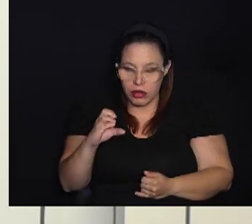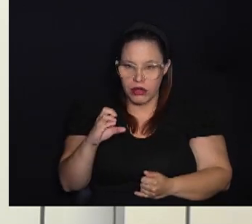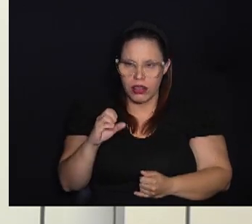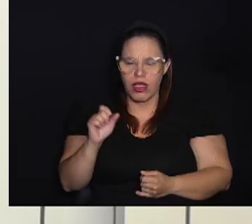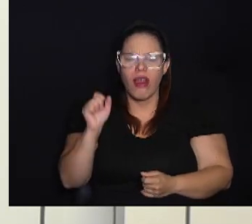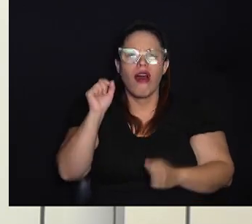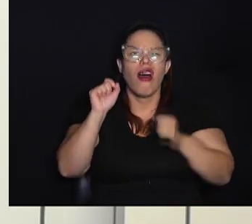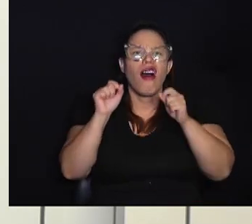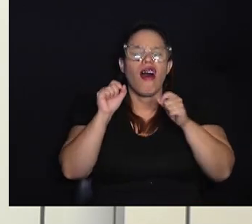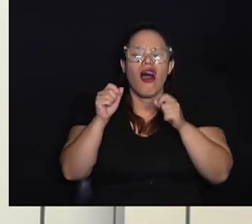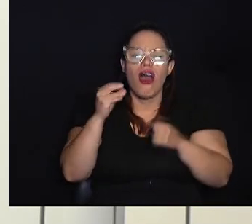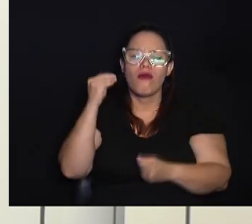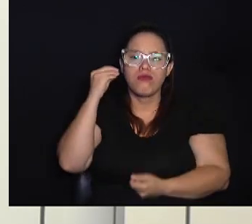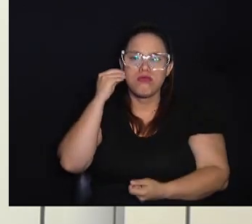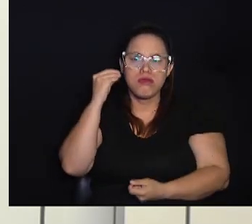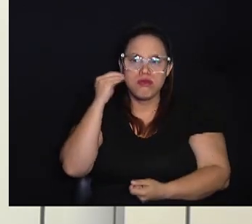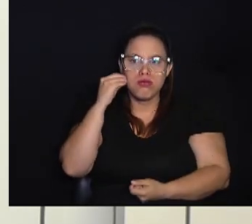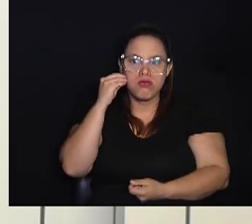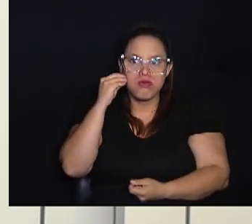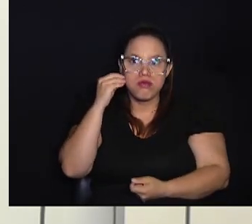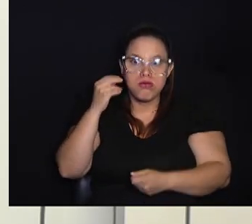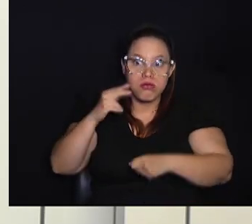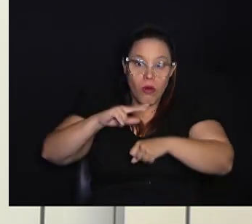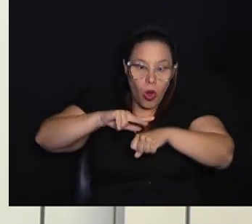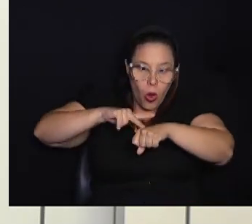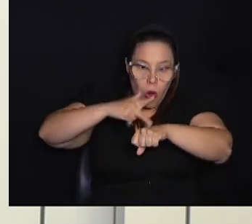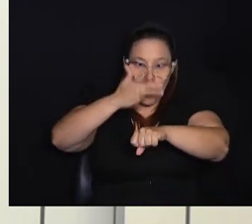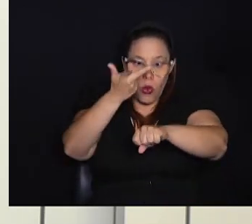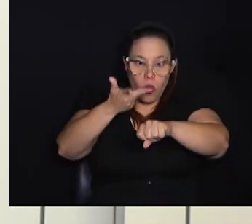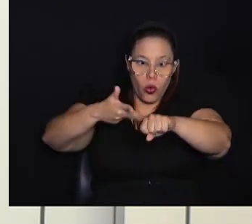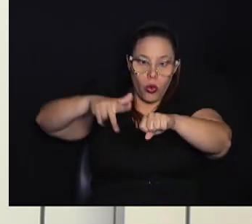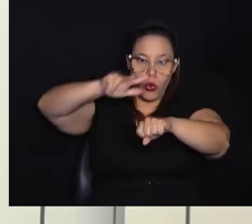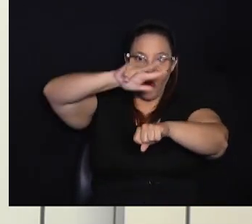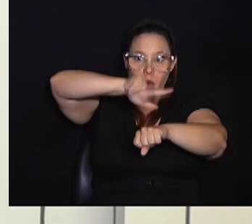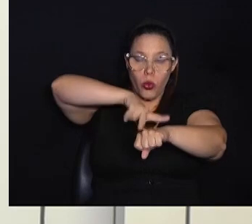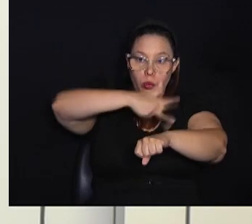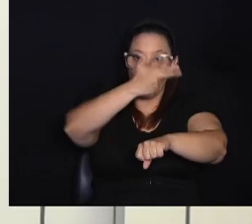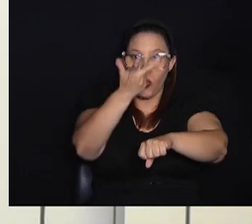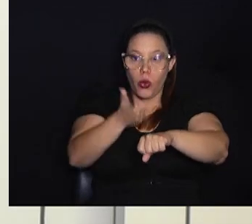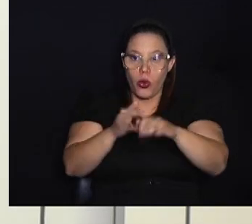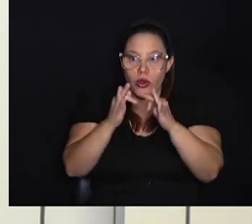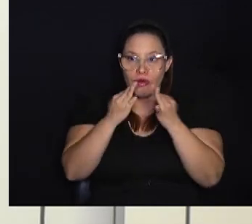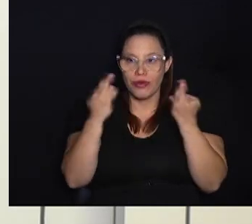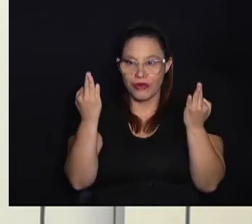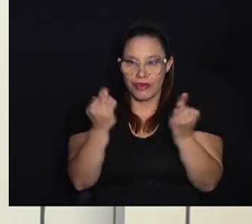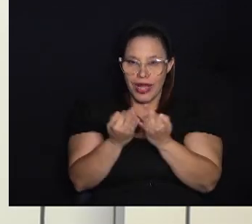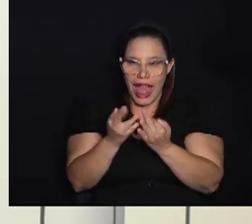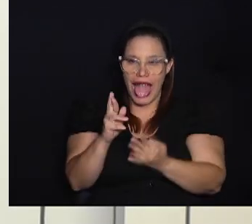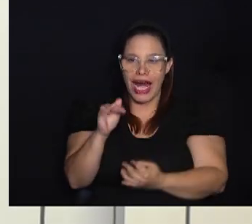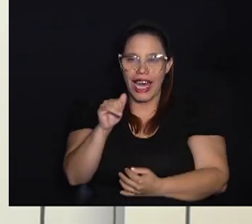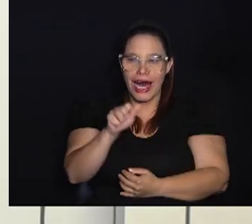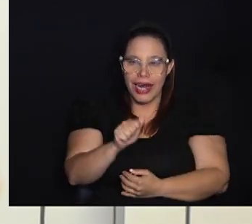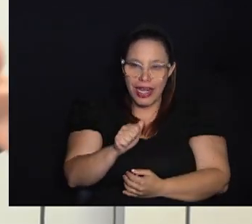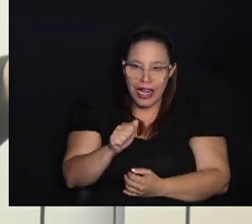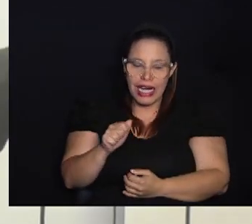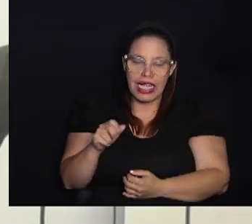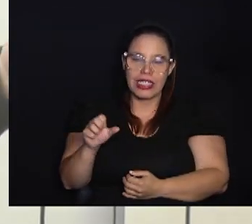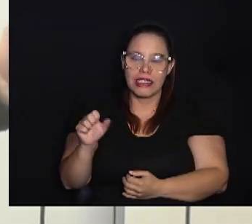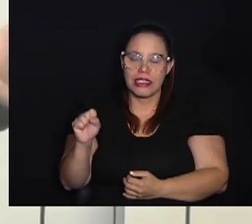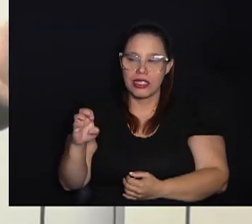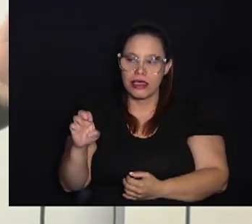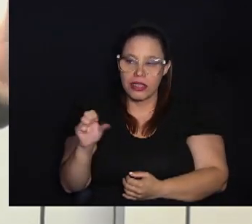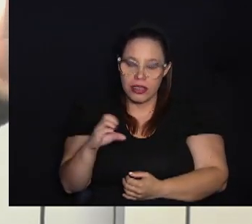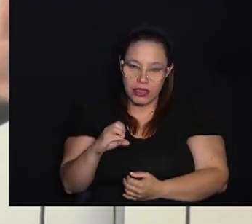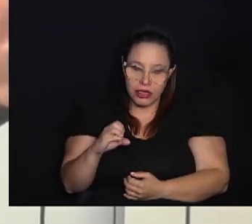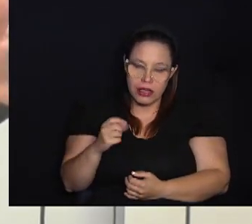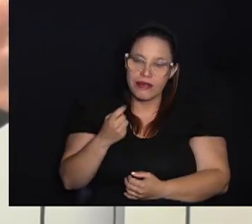tal experimentar acrobacias aéreas em família, no espaço Arena Sesc Campinas? Todos